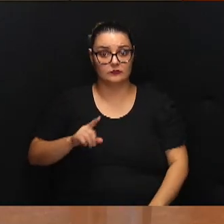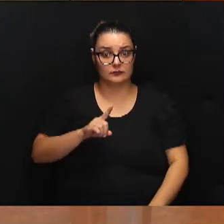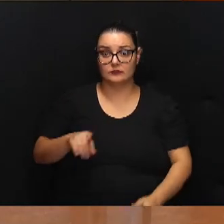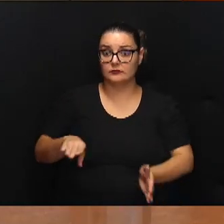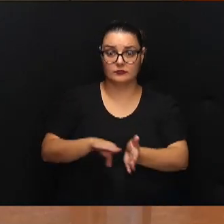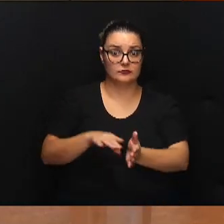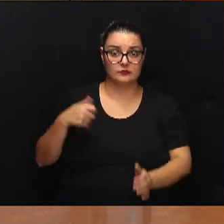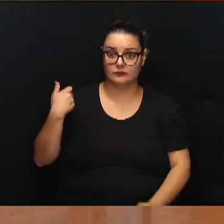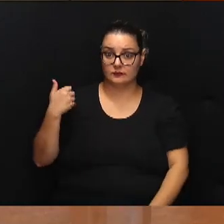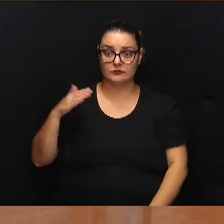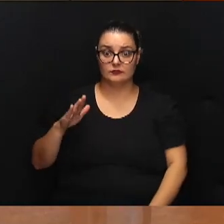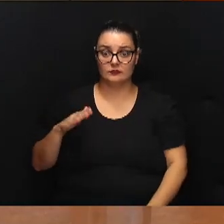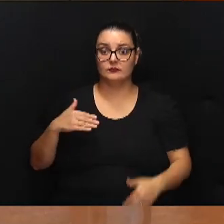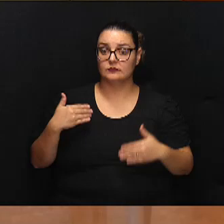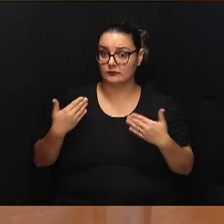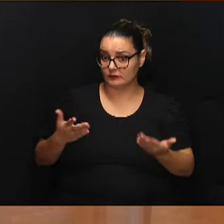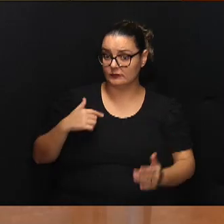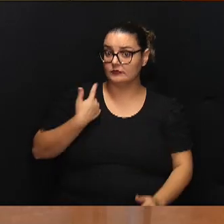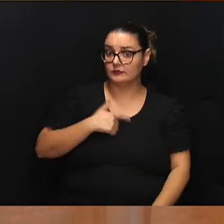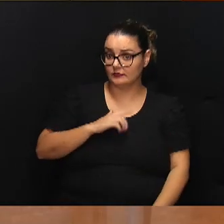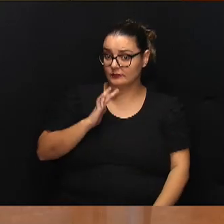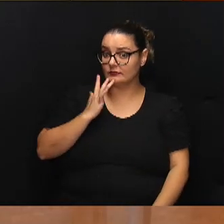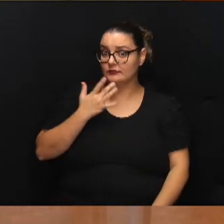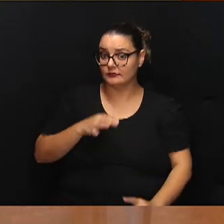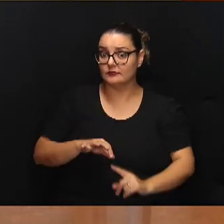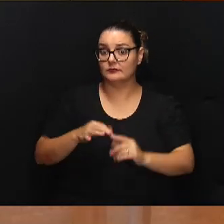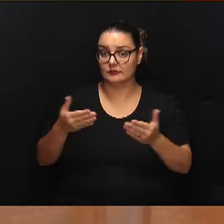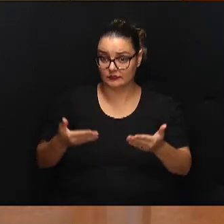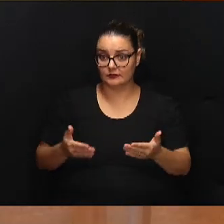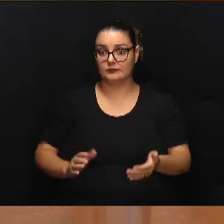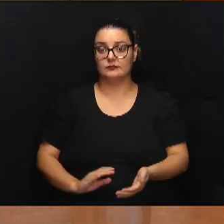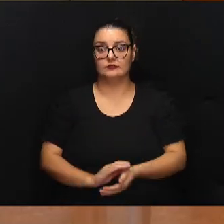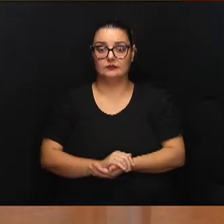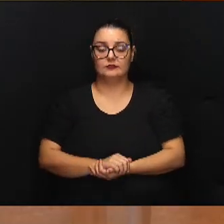adulta. Então, nós somos privilegiadas de estar aqui hoje.